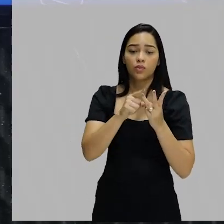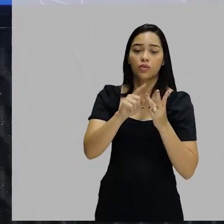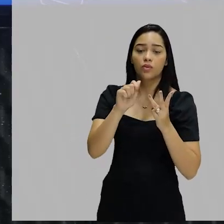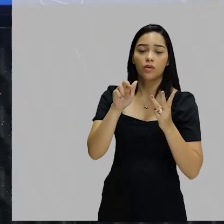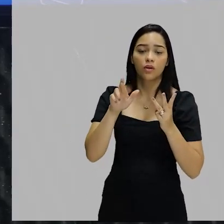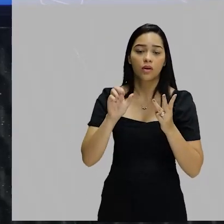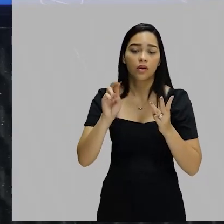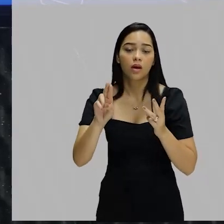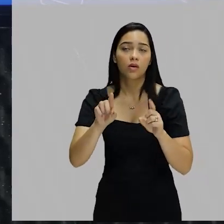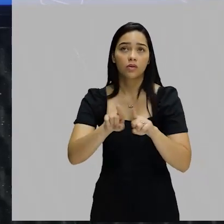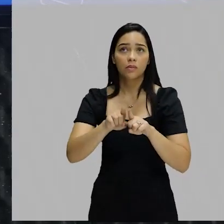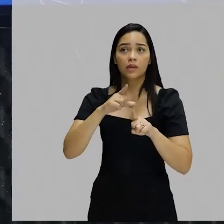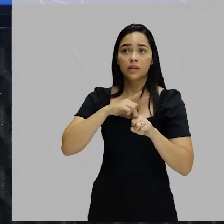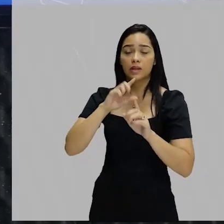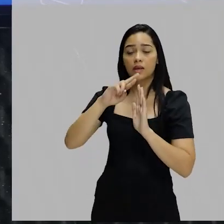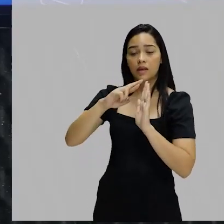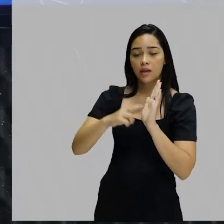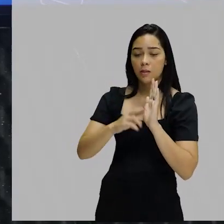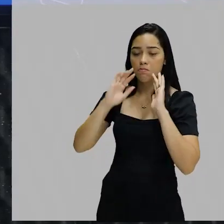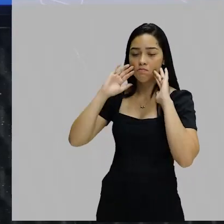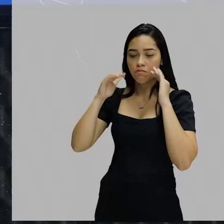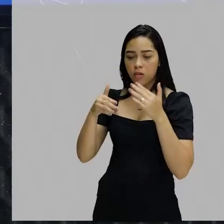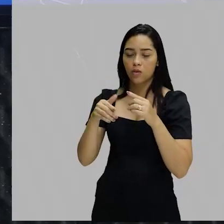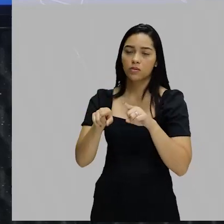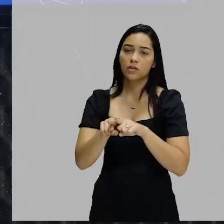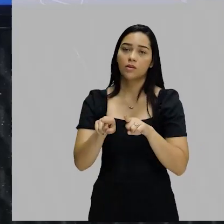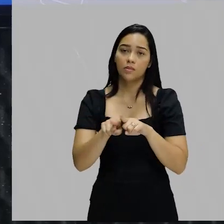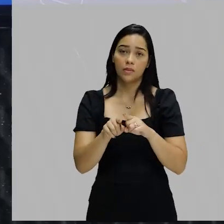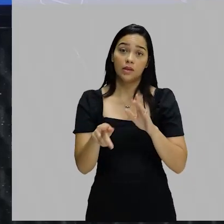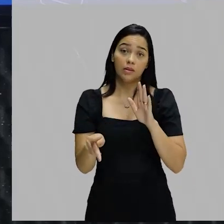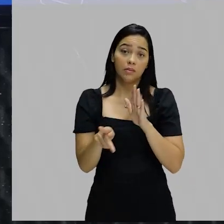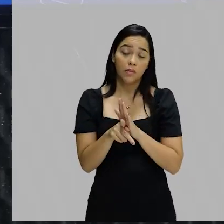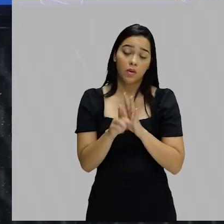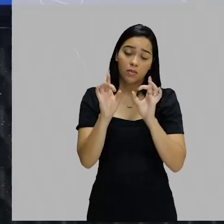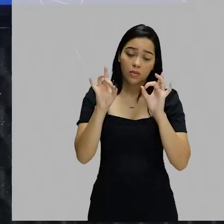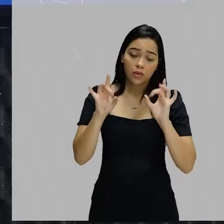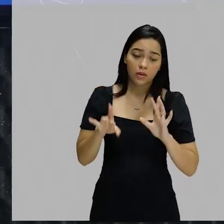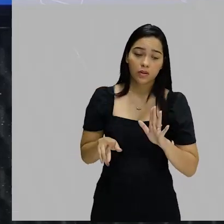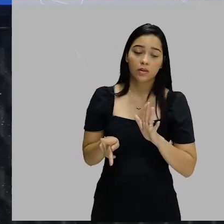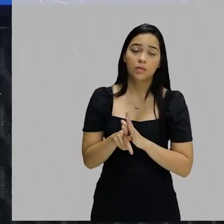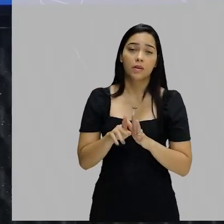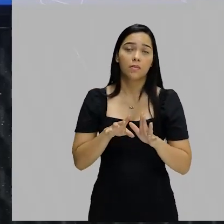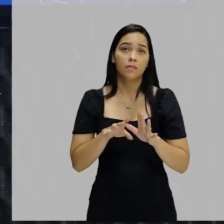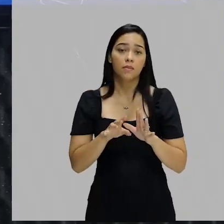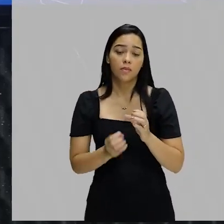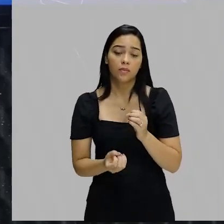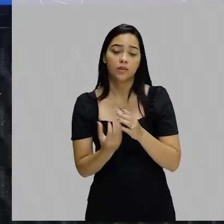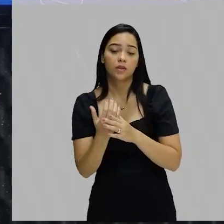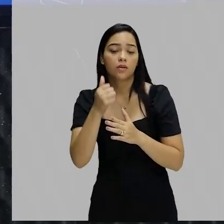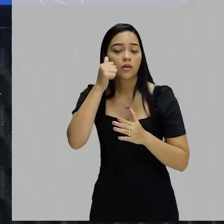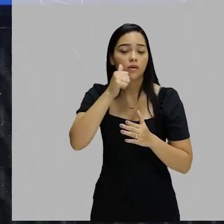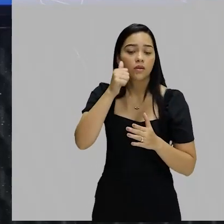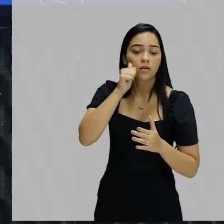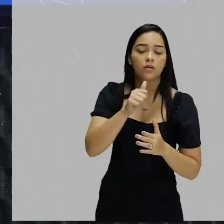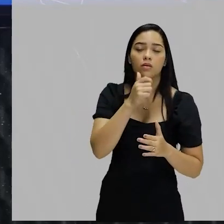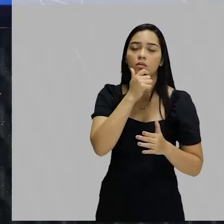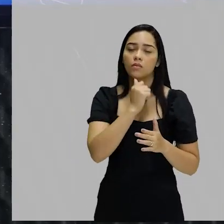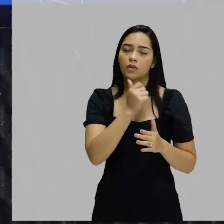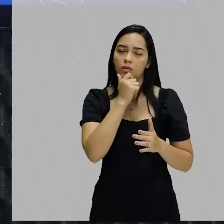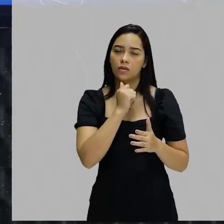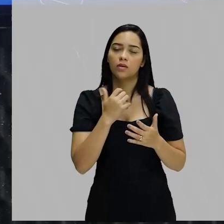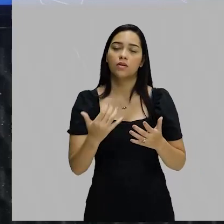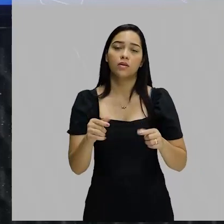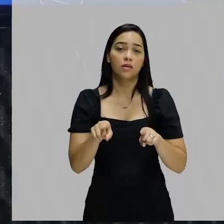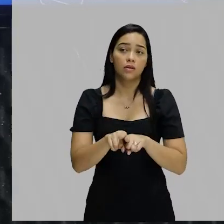grau. Nós temos aí regras específicas, especiais, tanto para a formação do feminino, como para a formação do